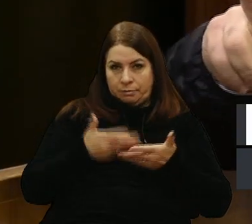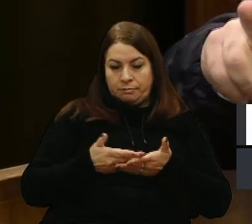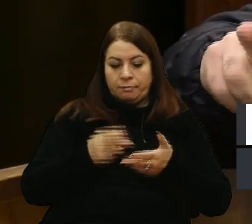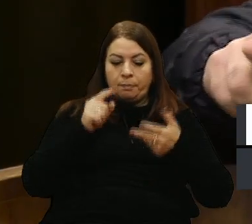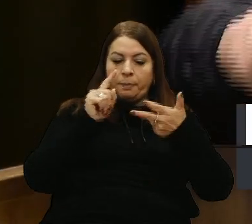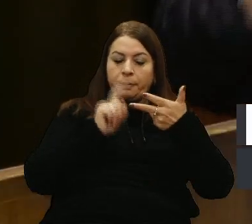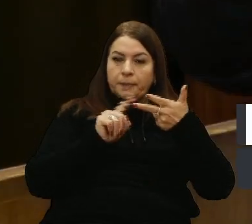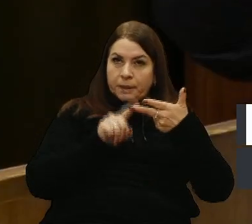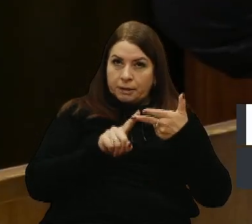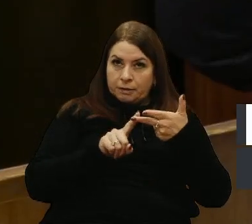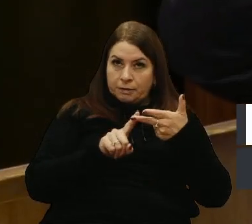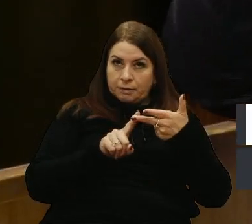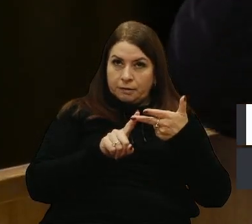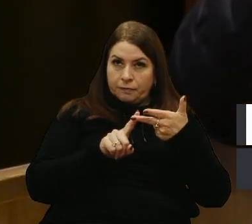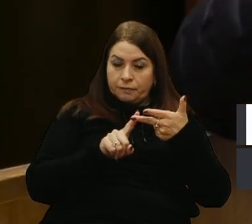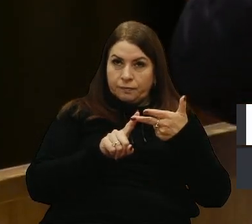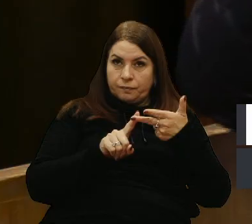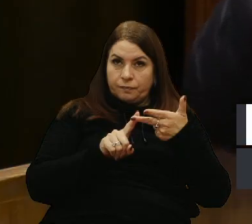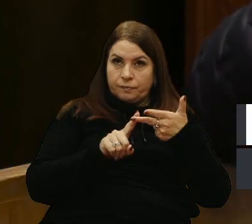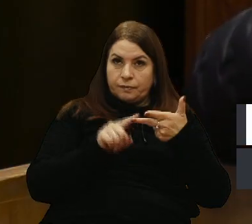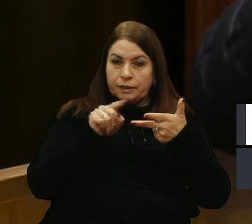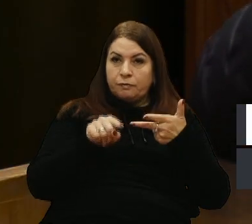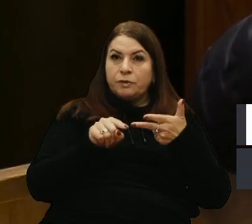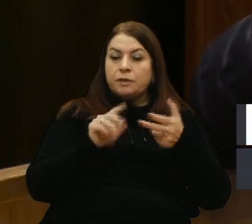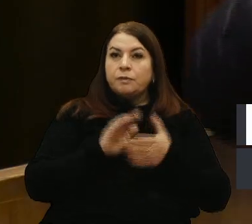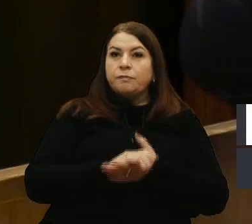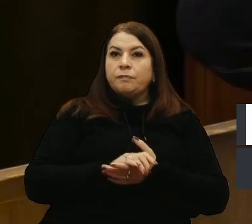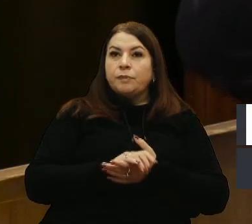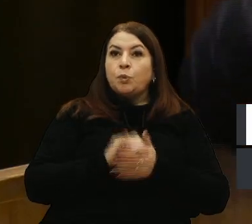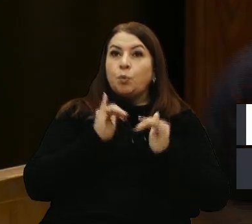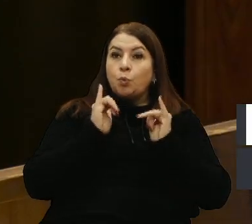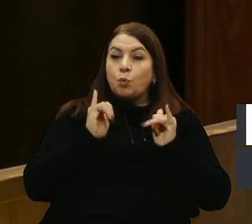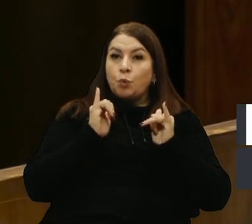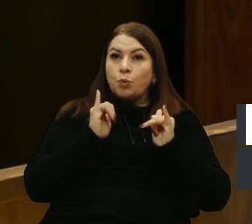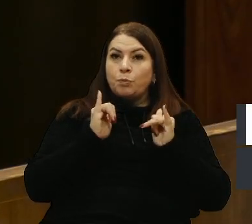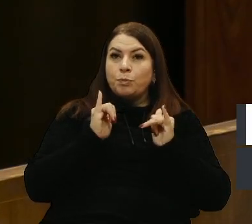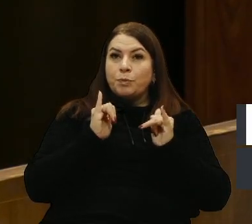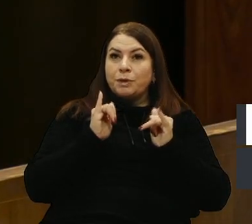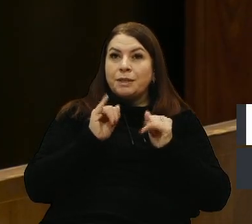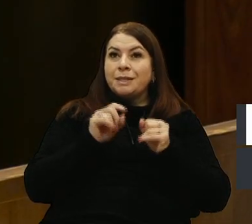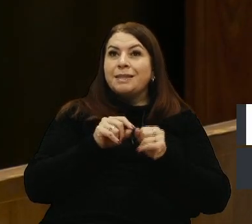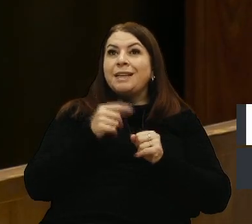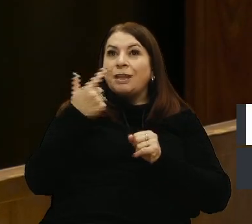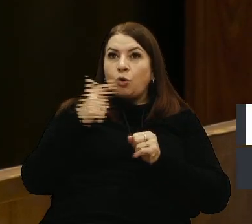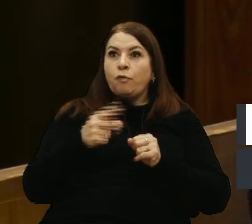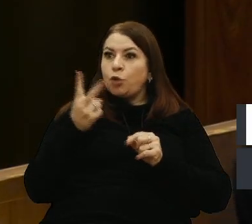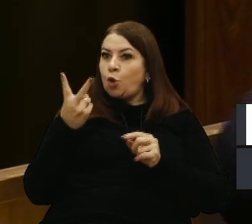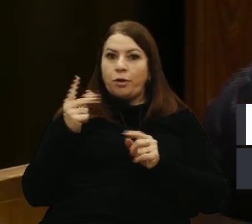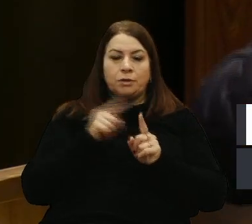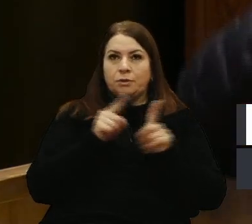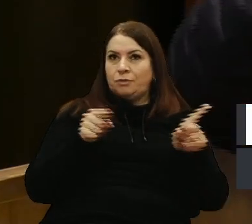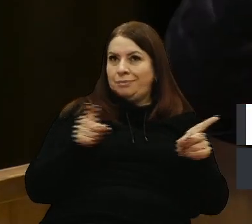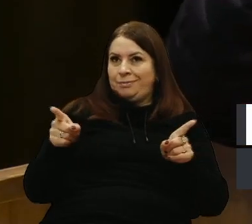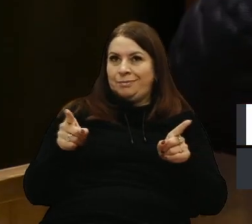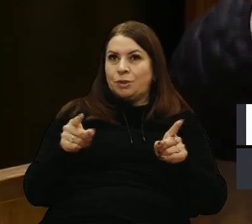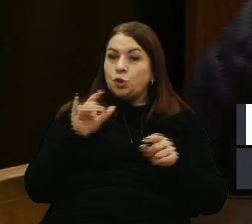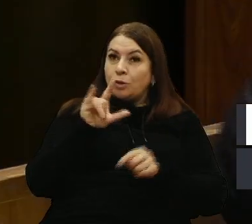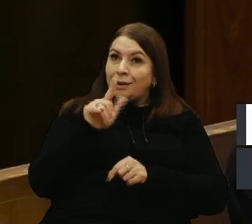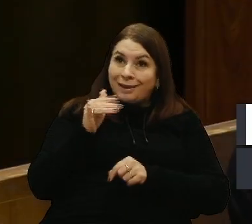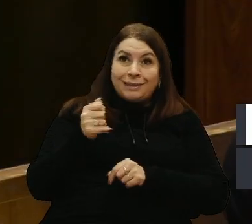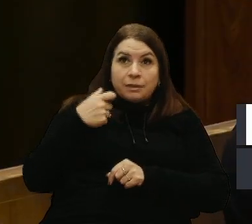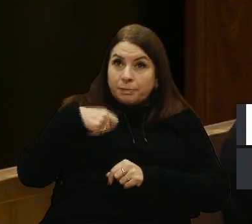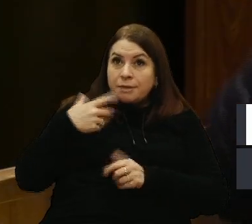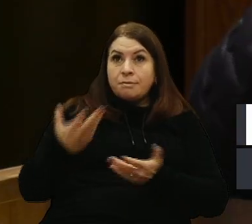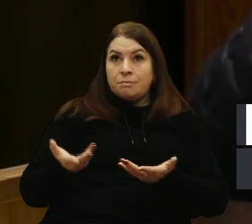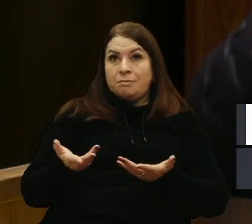Terceiro passo, você coloca os ônibus sem duplicidade. Você coloca somente as linhas